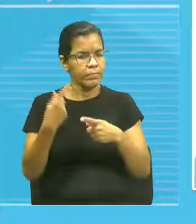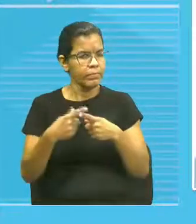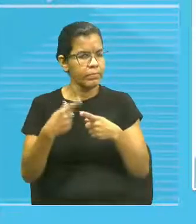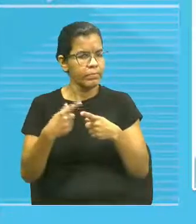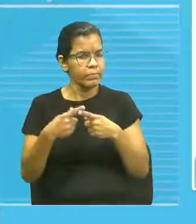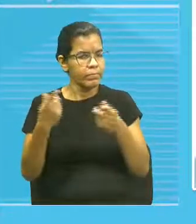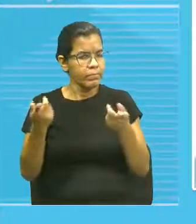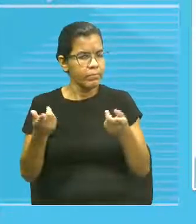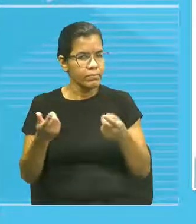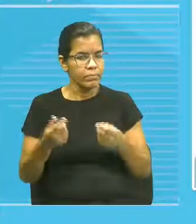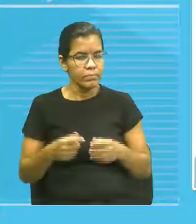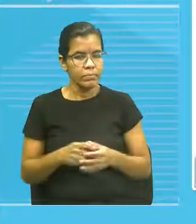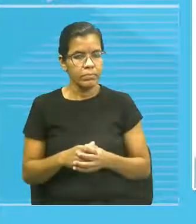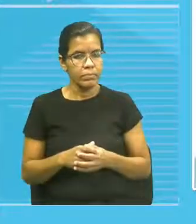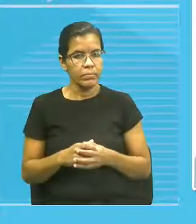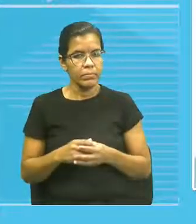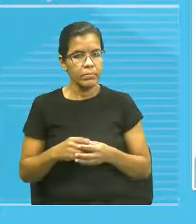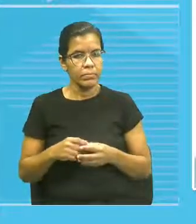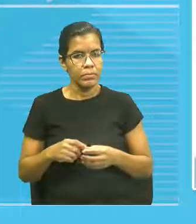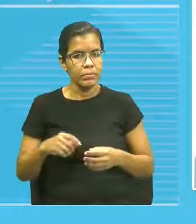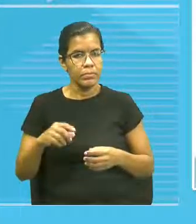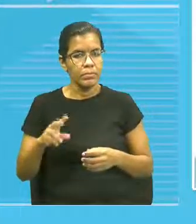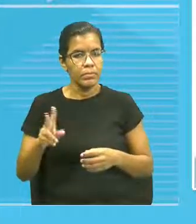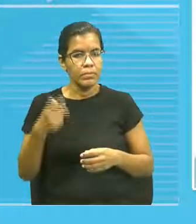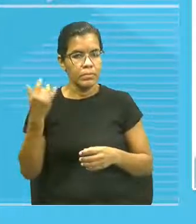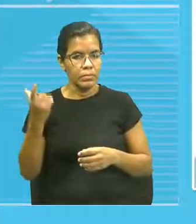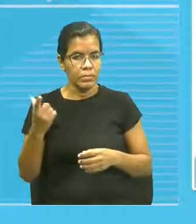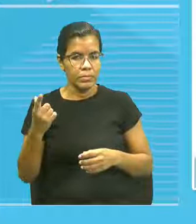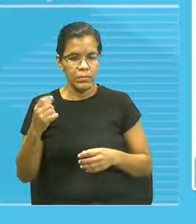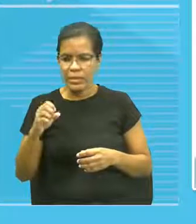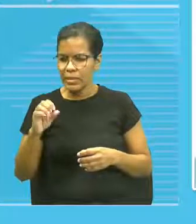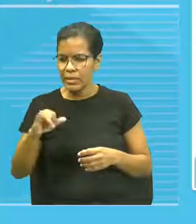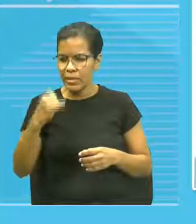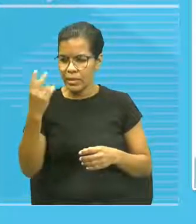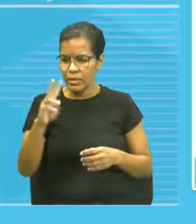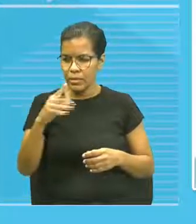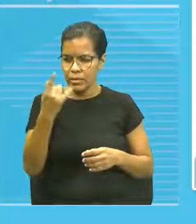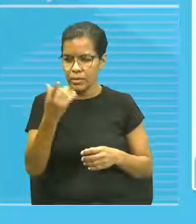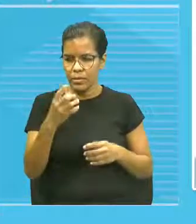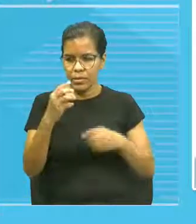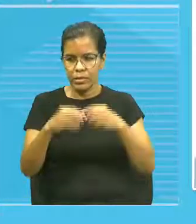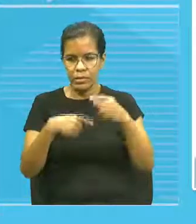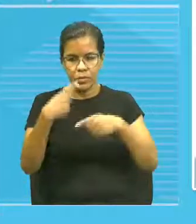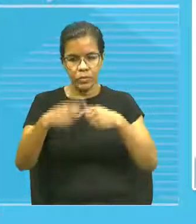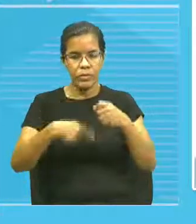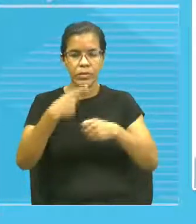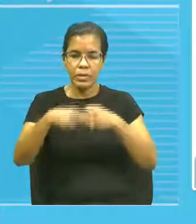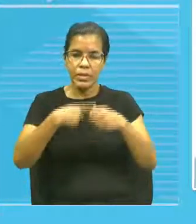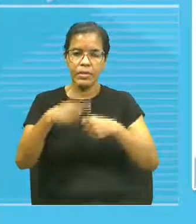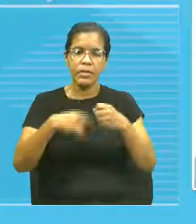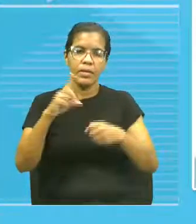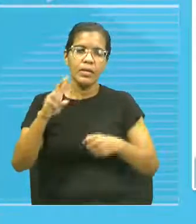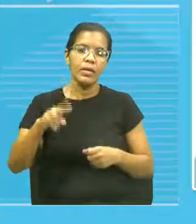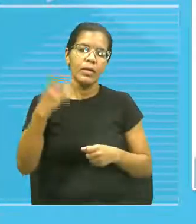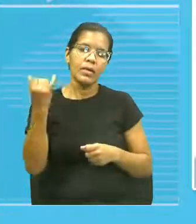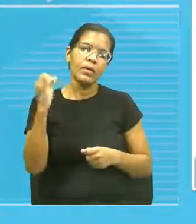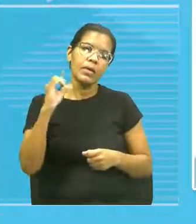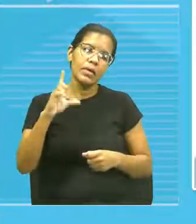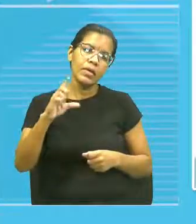Ela vai hidratar esse íon. O que é hidratar o íon, Érica?